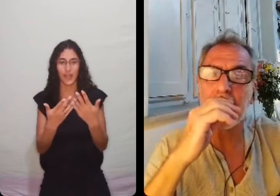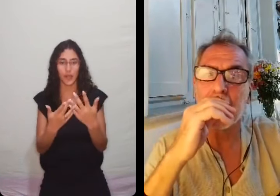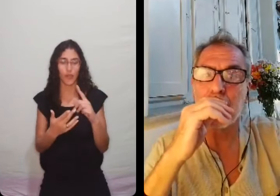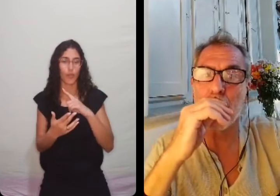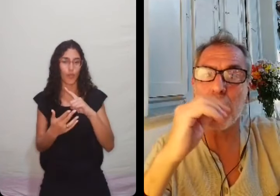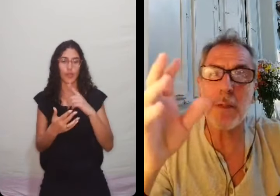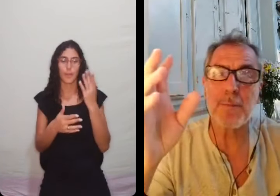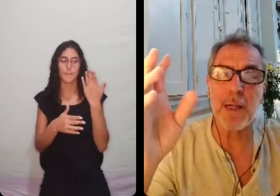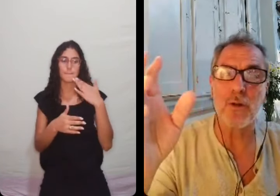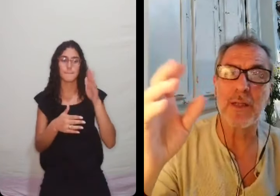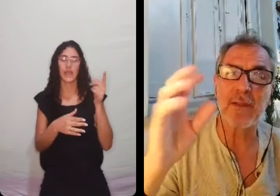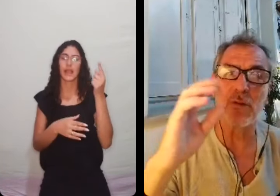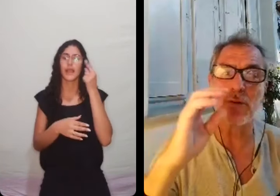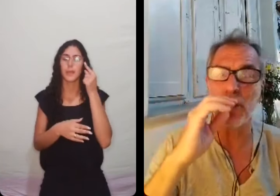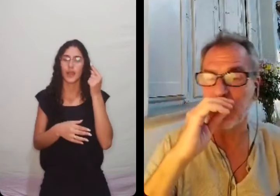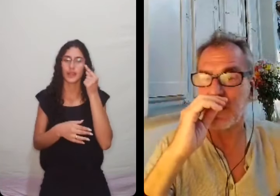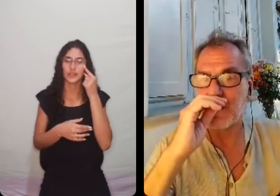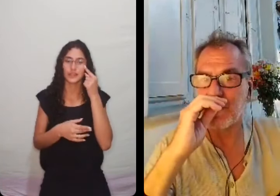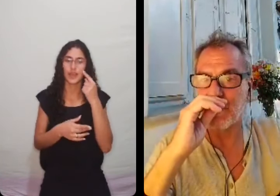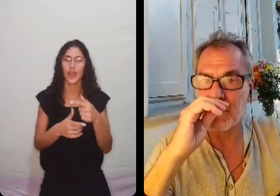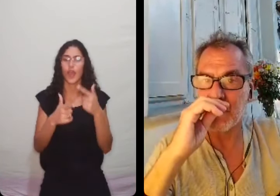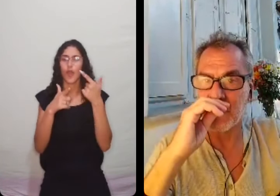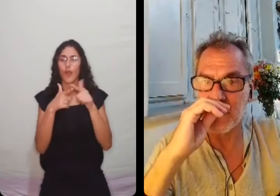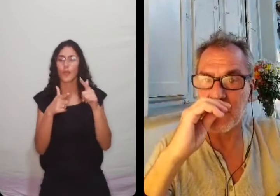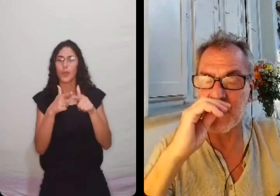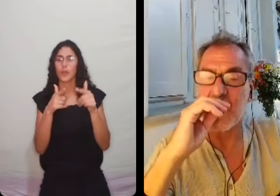problemas para encontrar soluções.